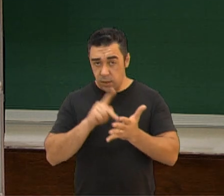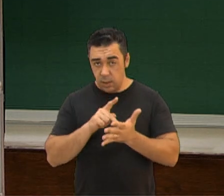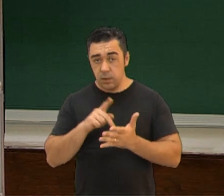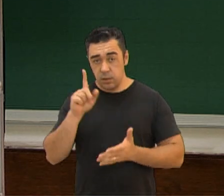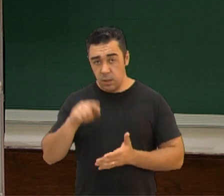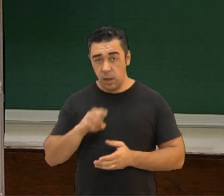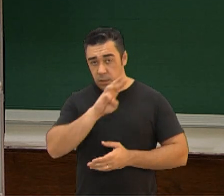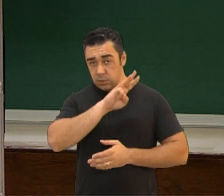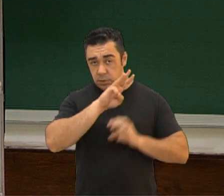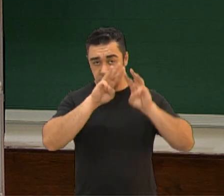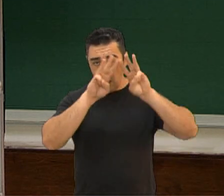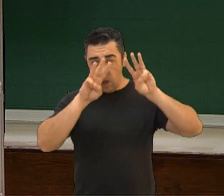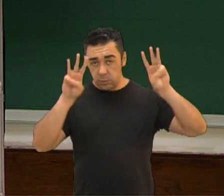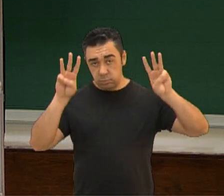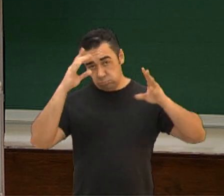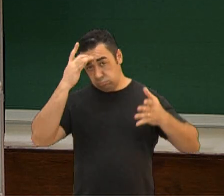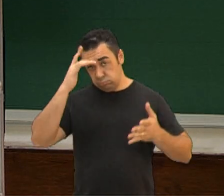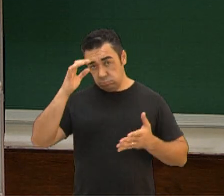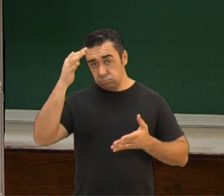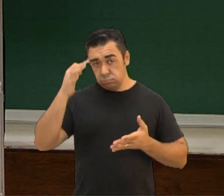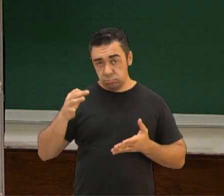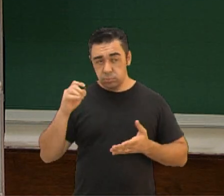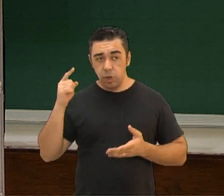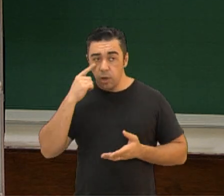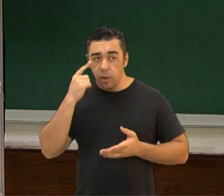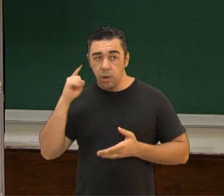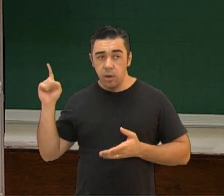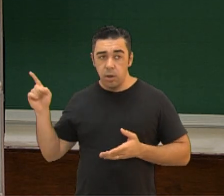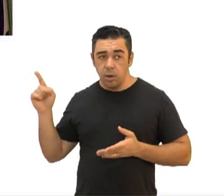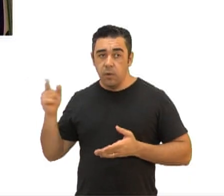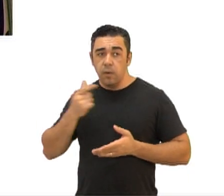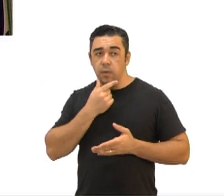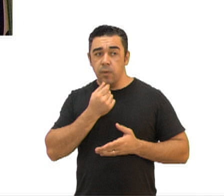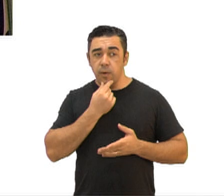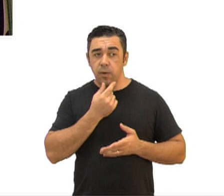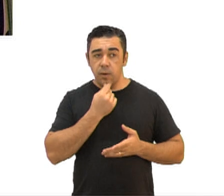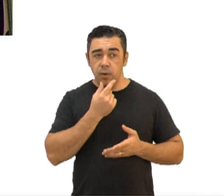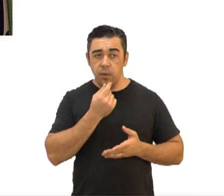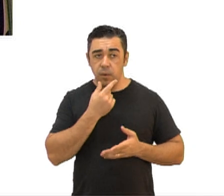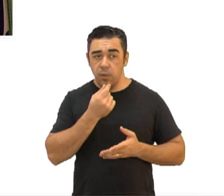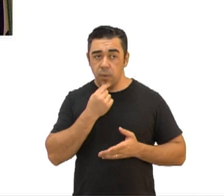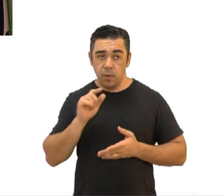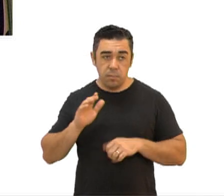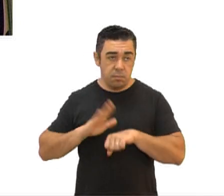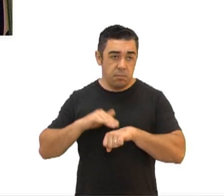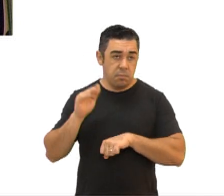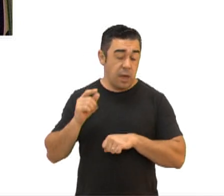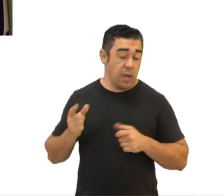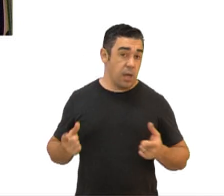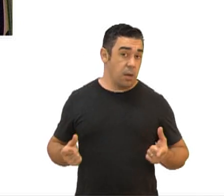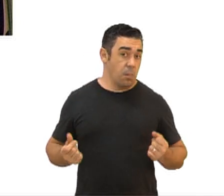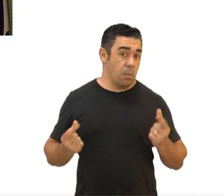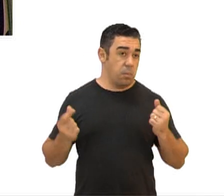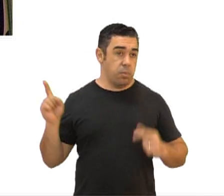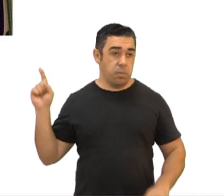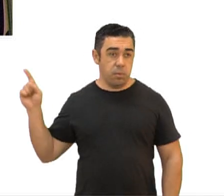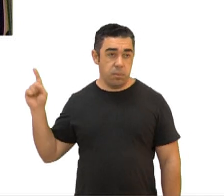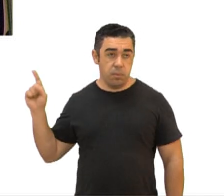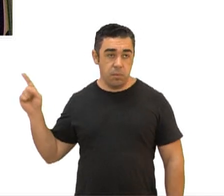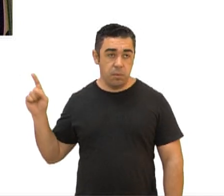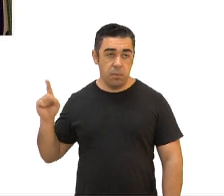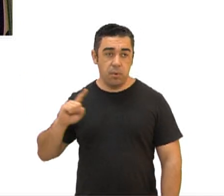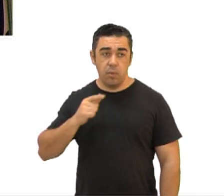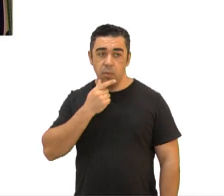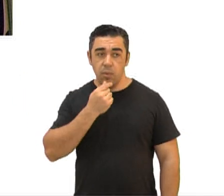site era 100% confiável, me parecia ser, né? Então, eu trouxe para vocês só por curiosidade. Então, a gente tem aqui que Jeff